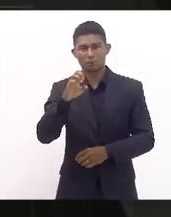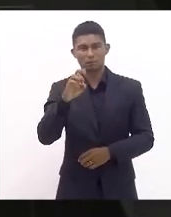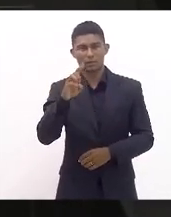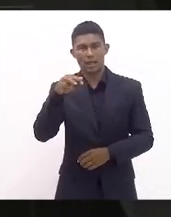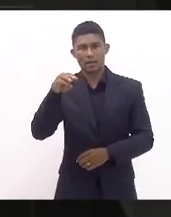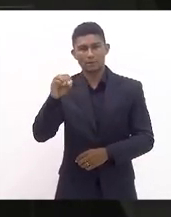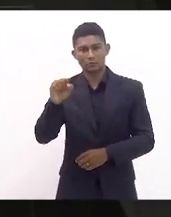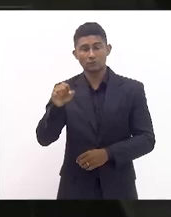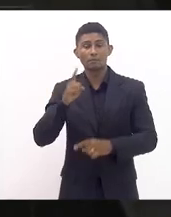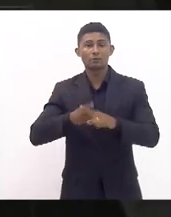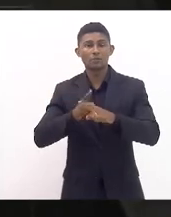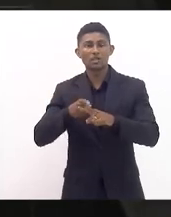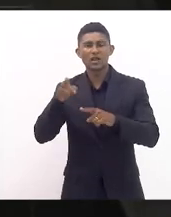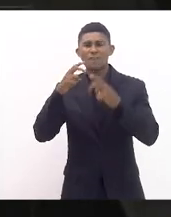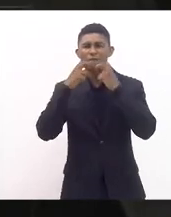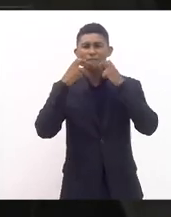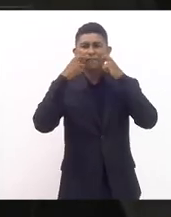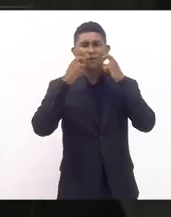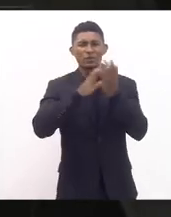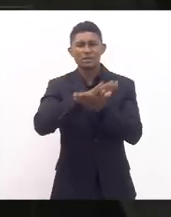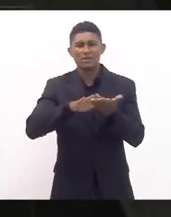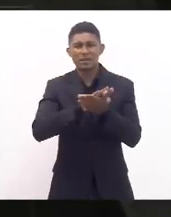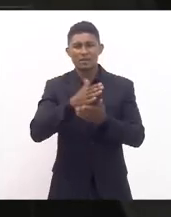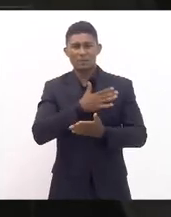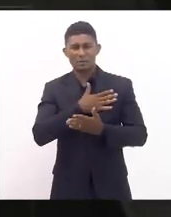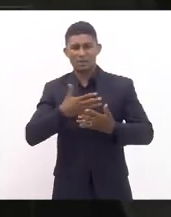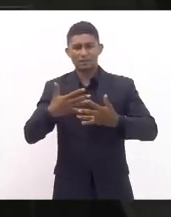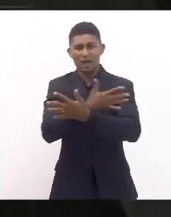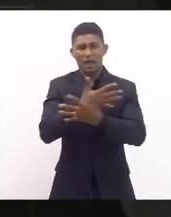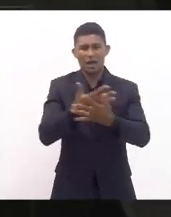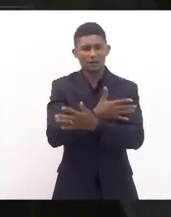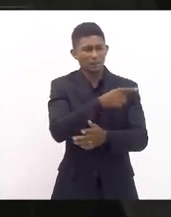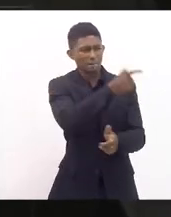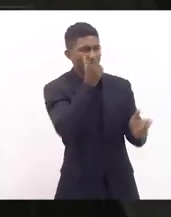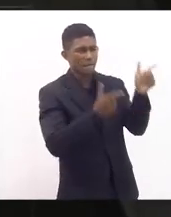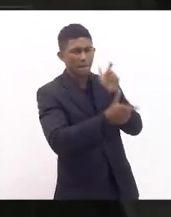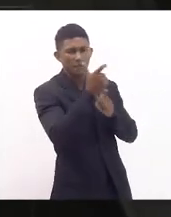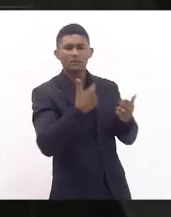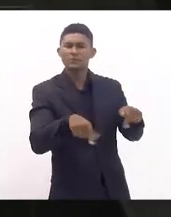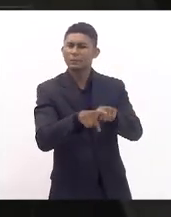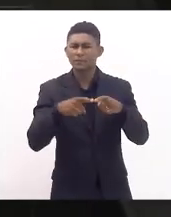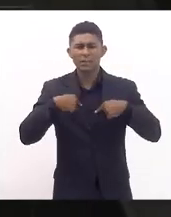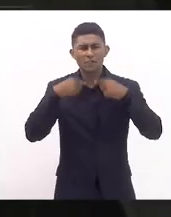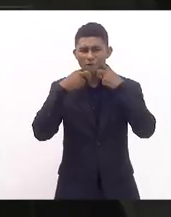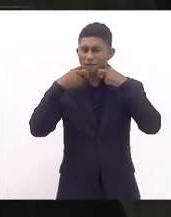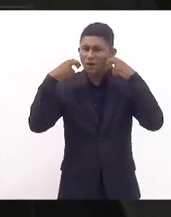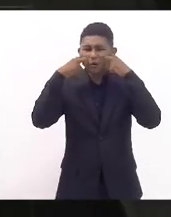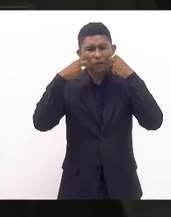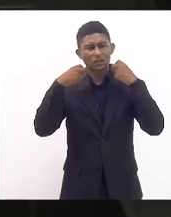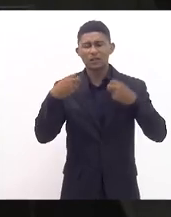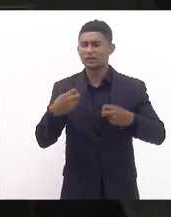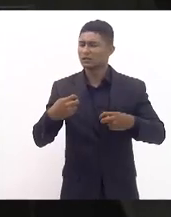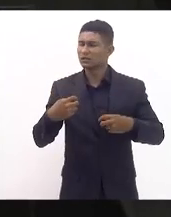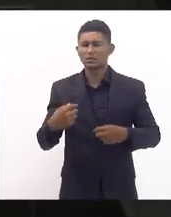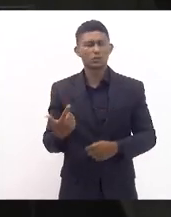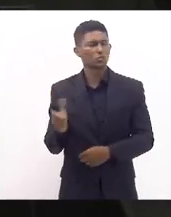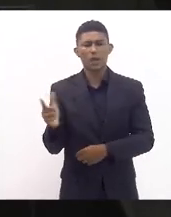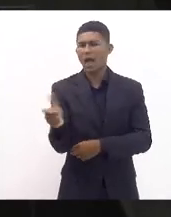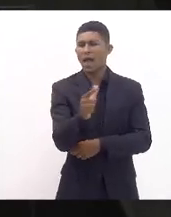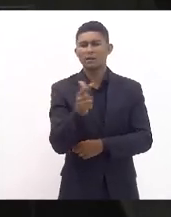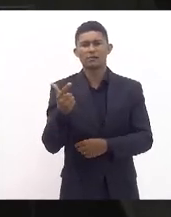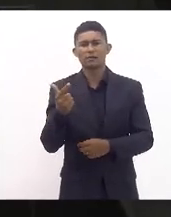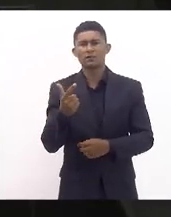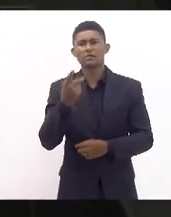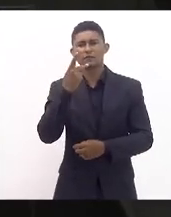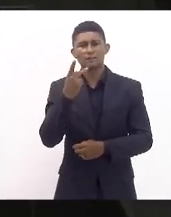teve vergonha de ir no meu município me atacar, eu também não tenho que ter, não é, medir palavras para